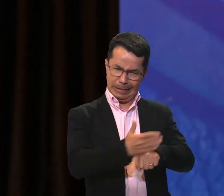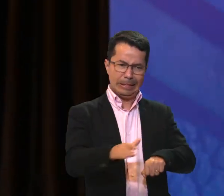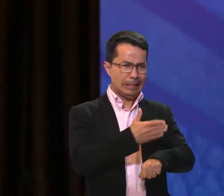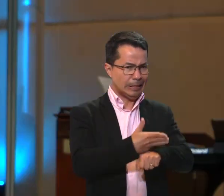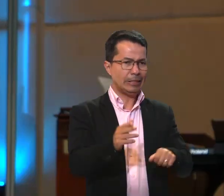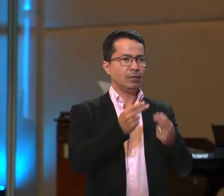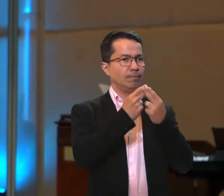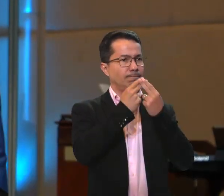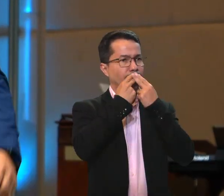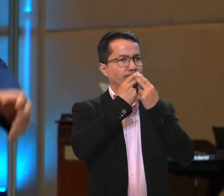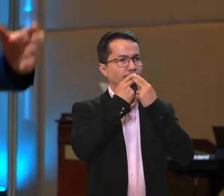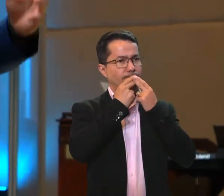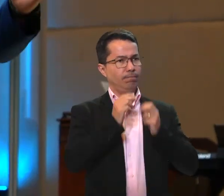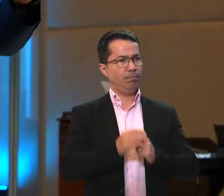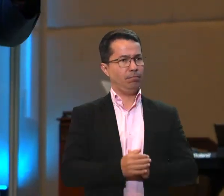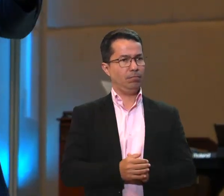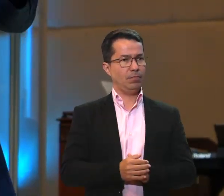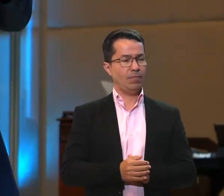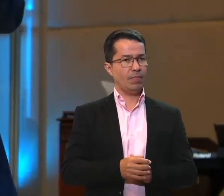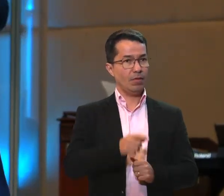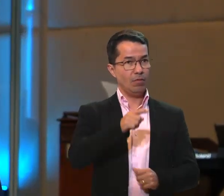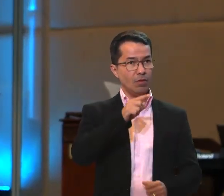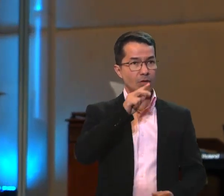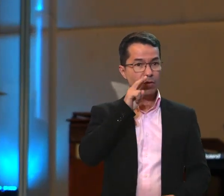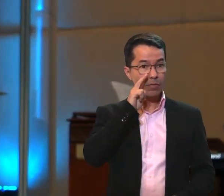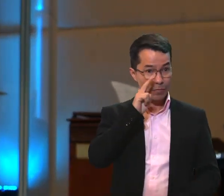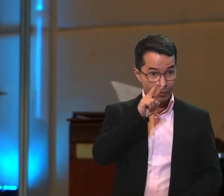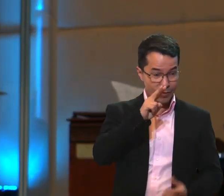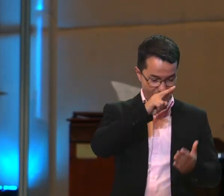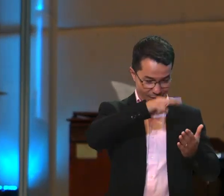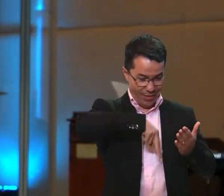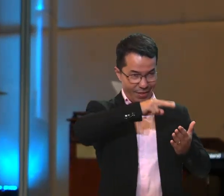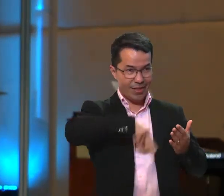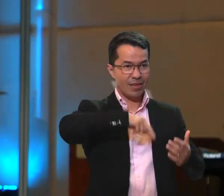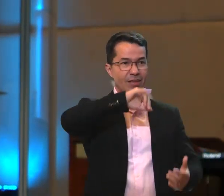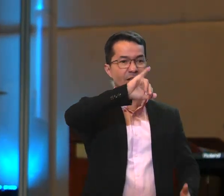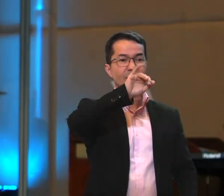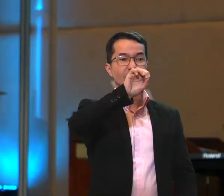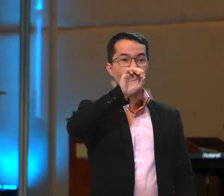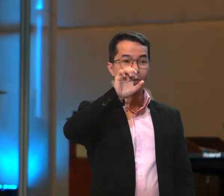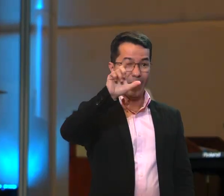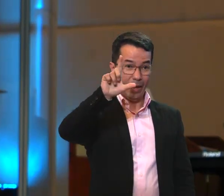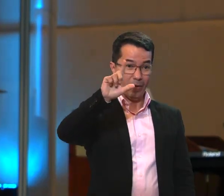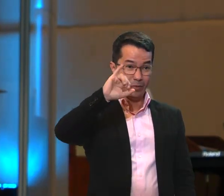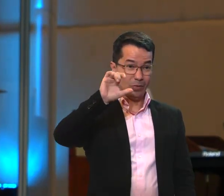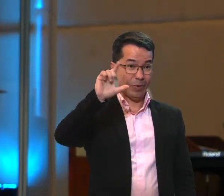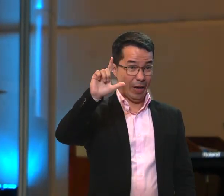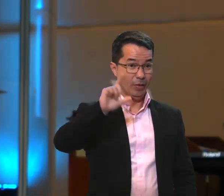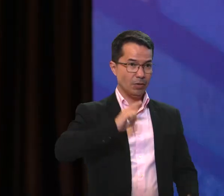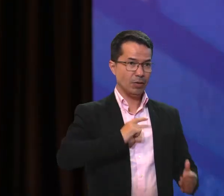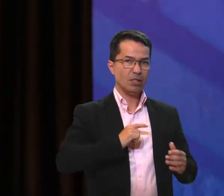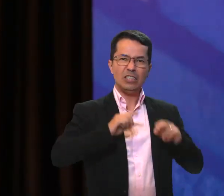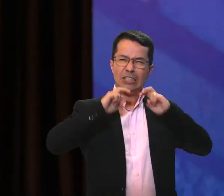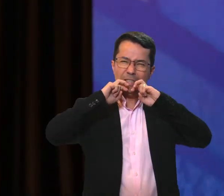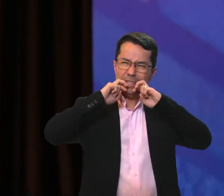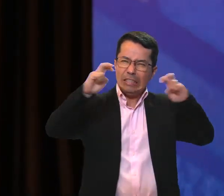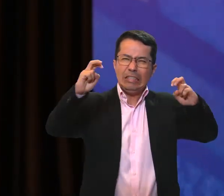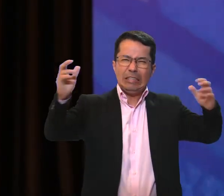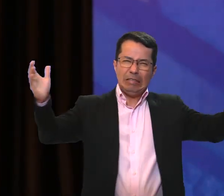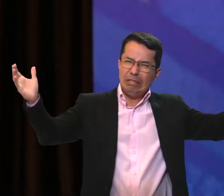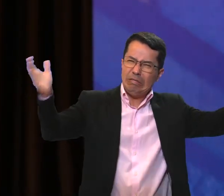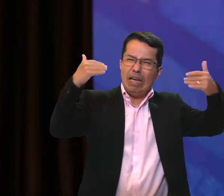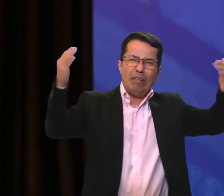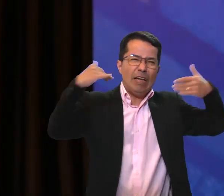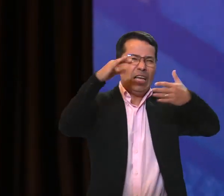de Joel, ele chama o povo para se humilhar na presença do Senhor, e ele vai dizer: chorem os líderes